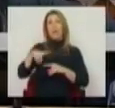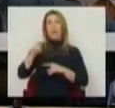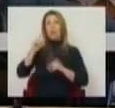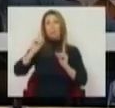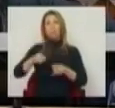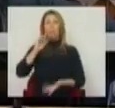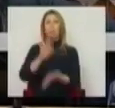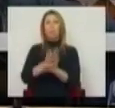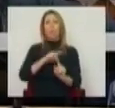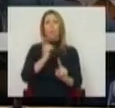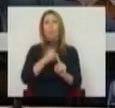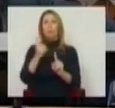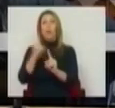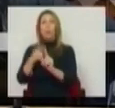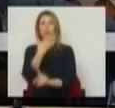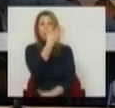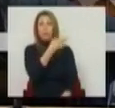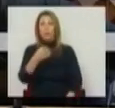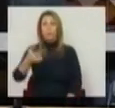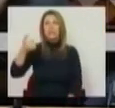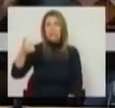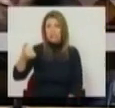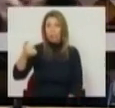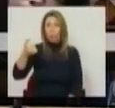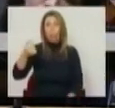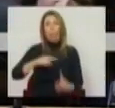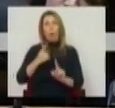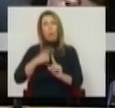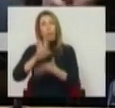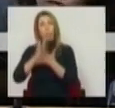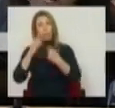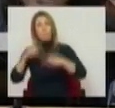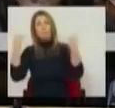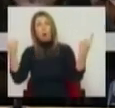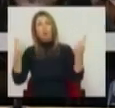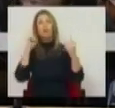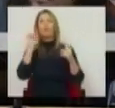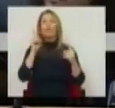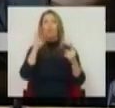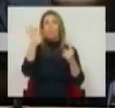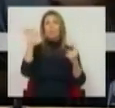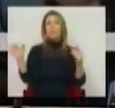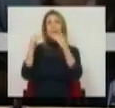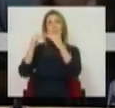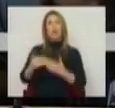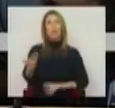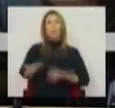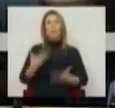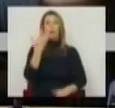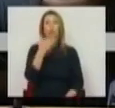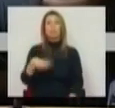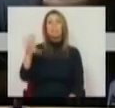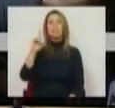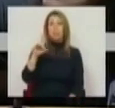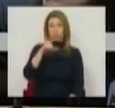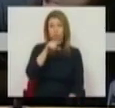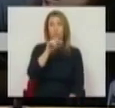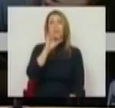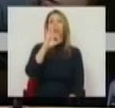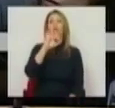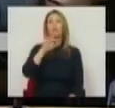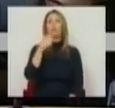publicar anualmente em 1995 e foi um valor percentual abaixo do que tinha sido em 2016, 18,3%.